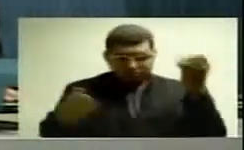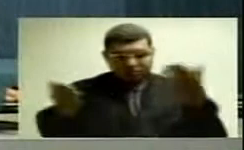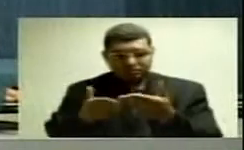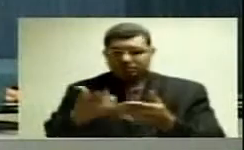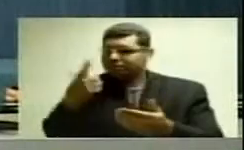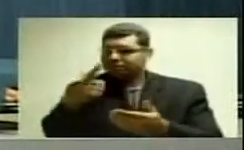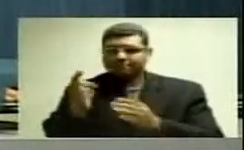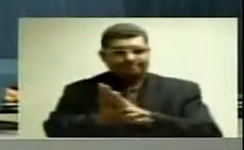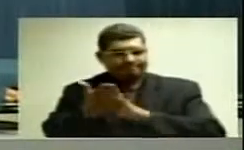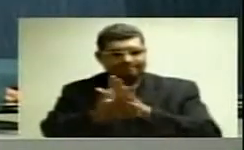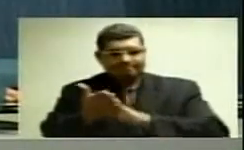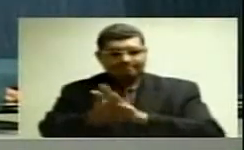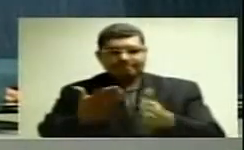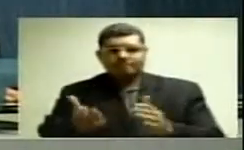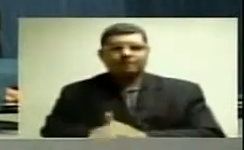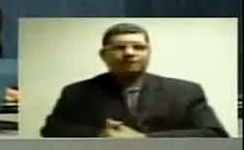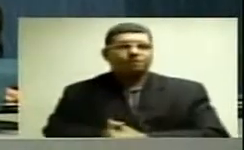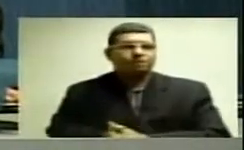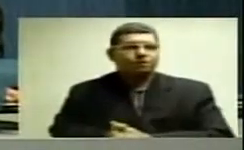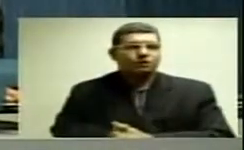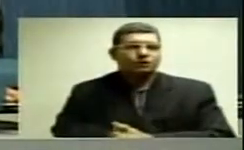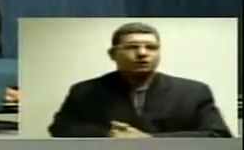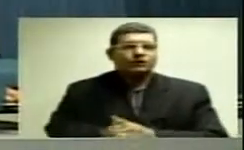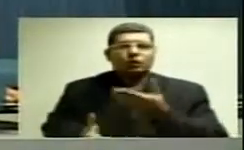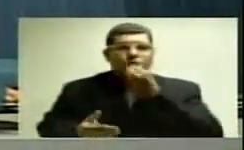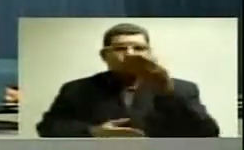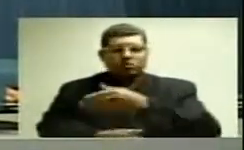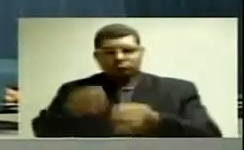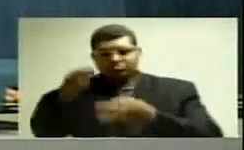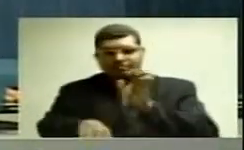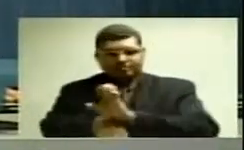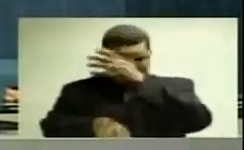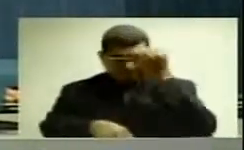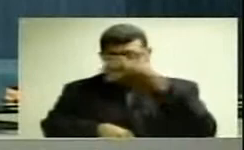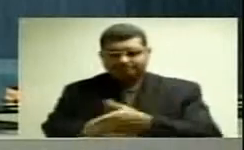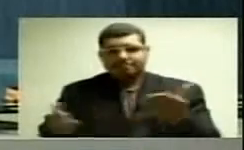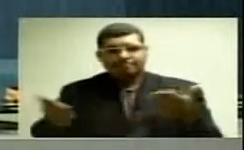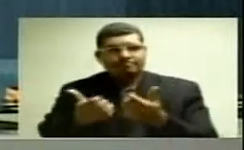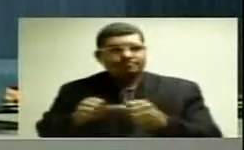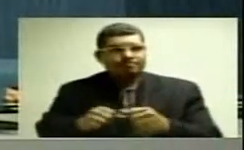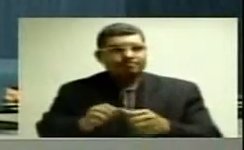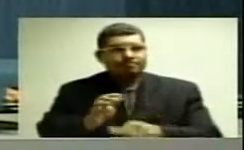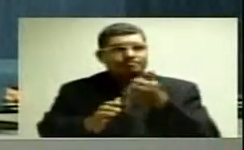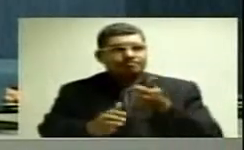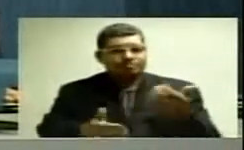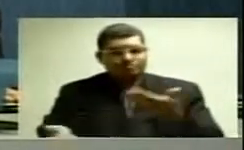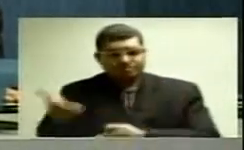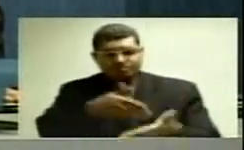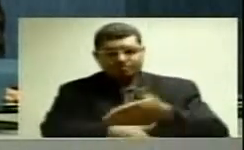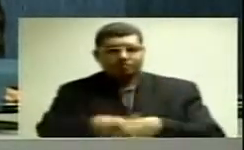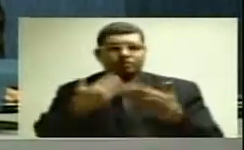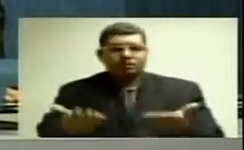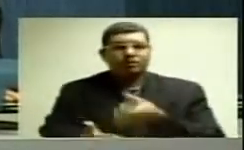Amazonas não está na segunda instância. O gargalo da Justiça do Estado do Amazonas está na primeira